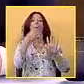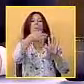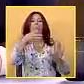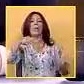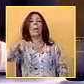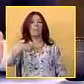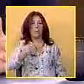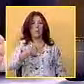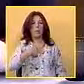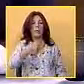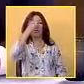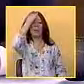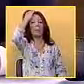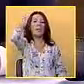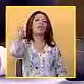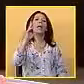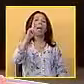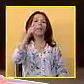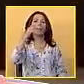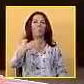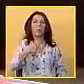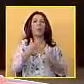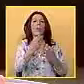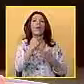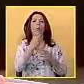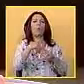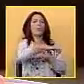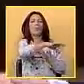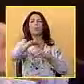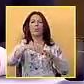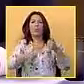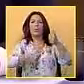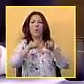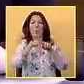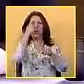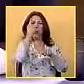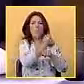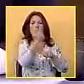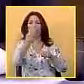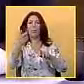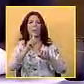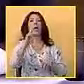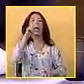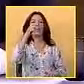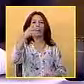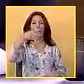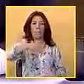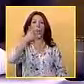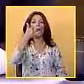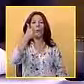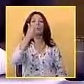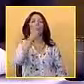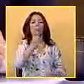PPM... A RTP tem dado voz a todos os candidatos às eleições europeias. A RTP2, sim. Está a fazer um bom trabalho.